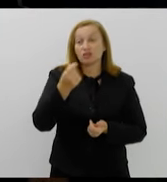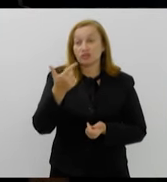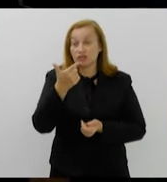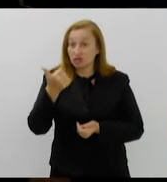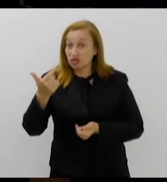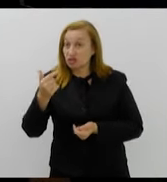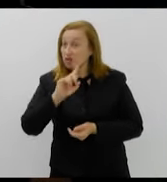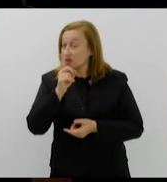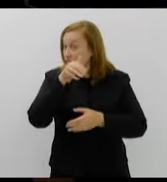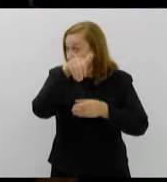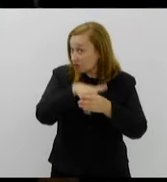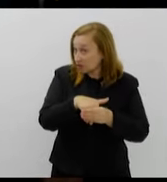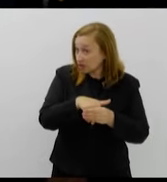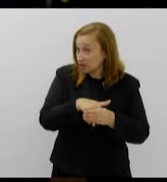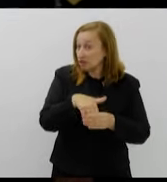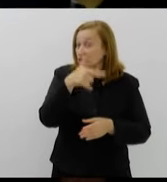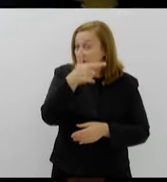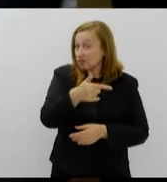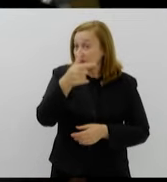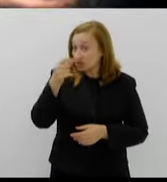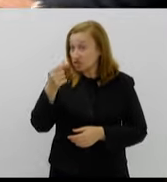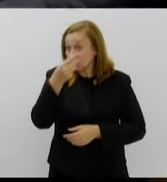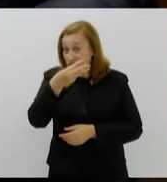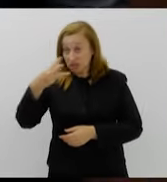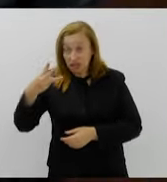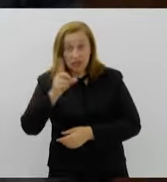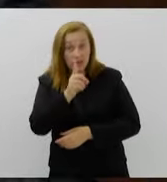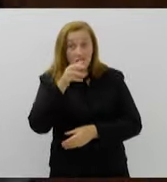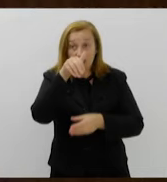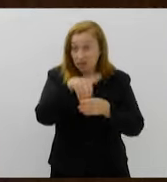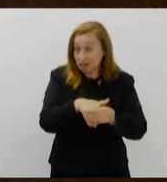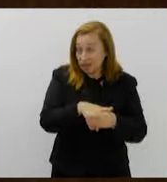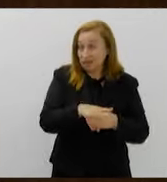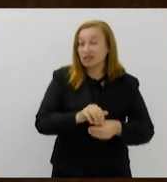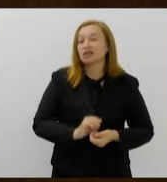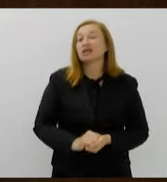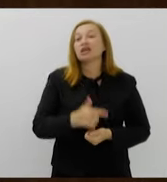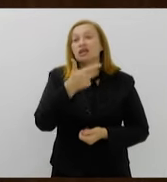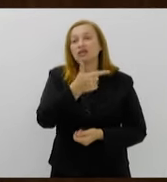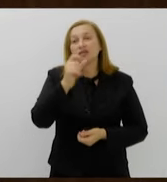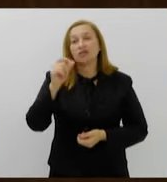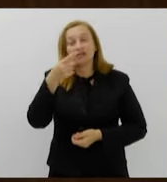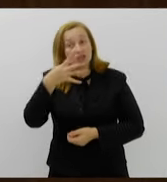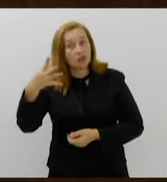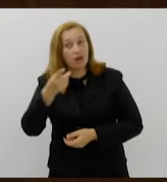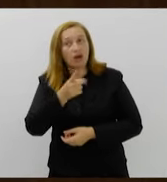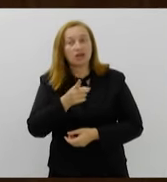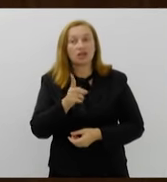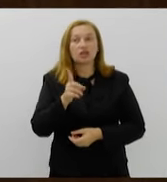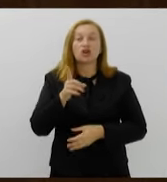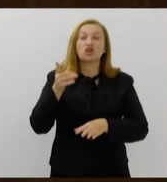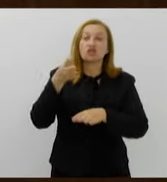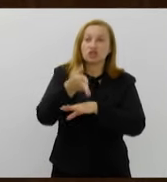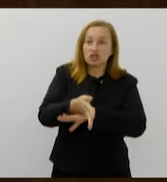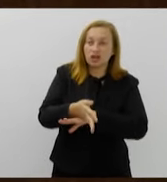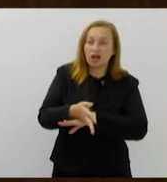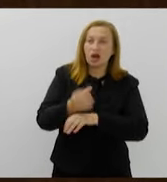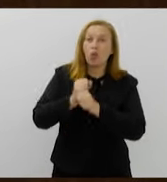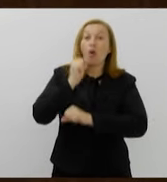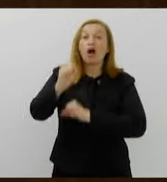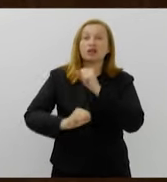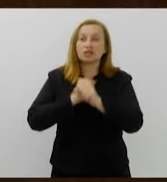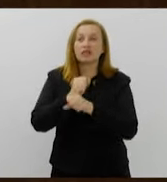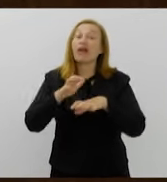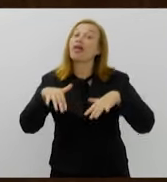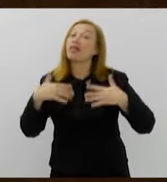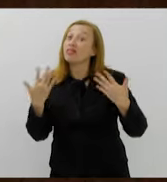foi votada a conta de 23 não foi votada e a conta de 24 só chegará o ano que vem